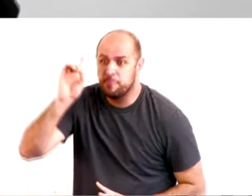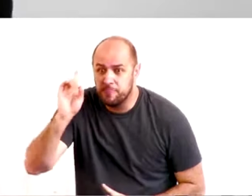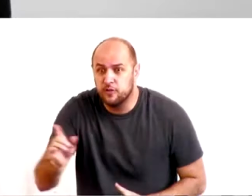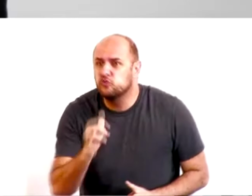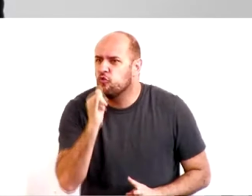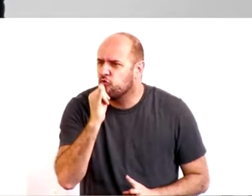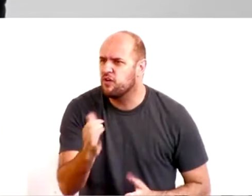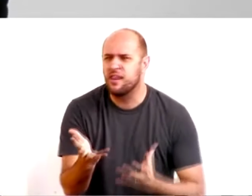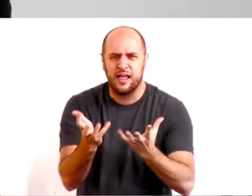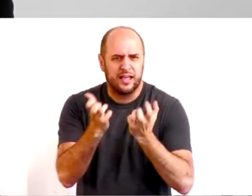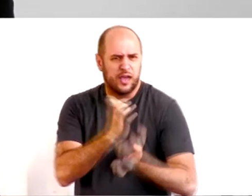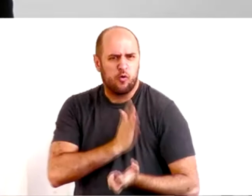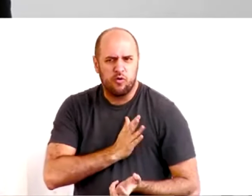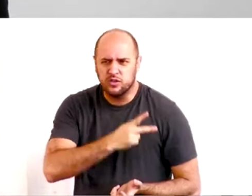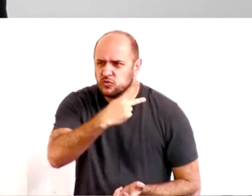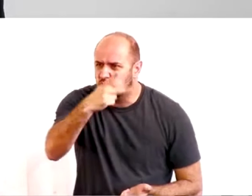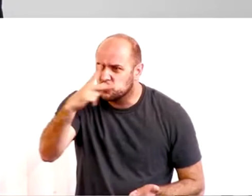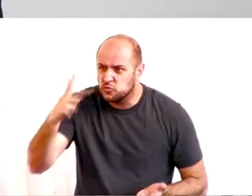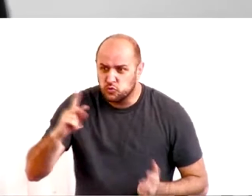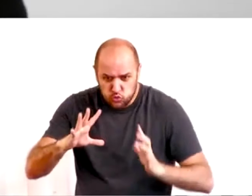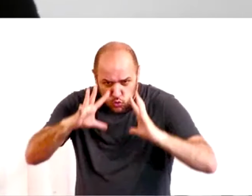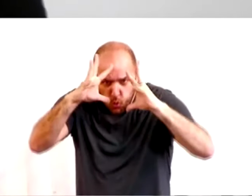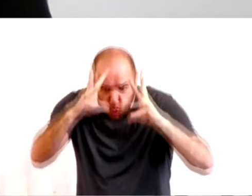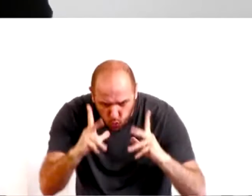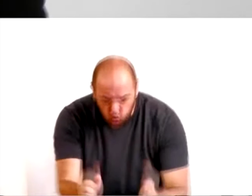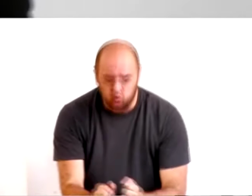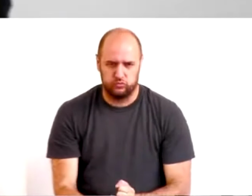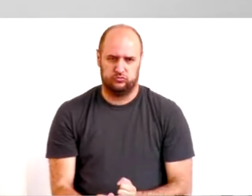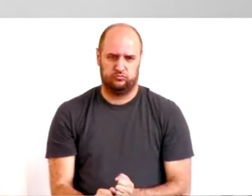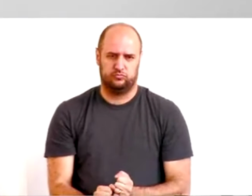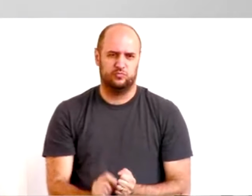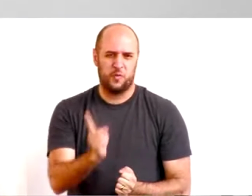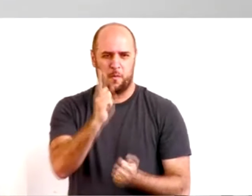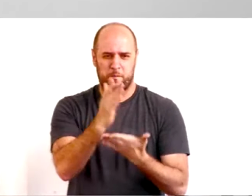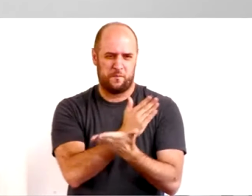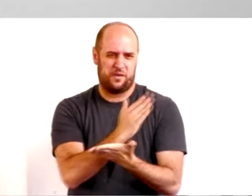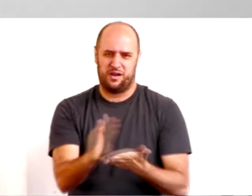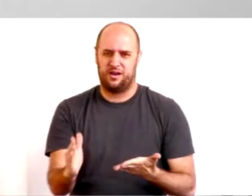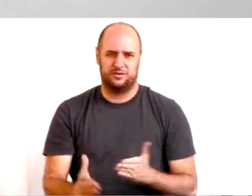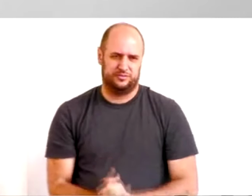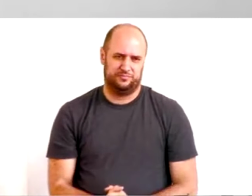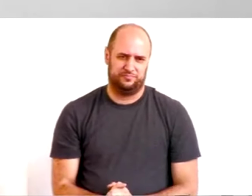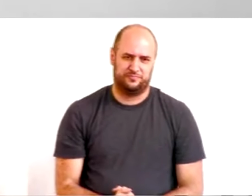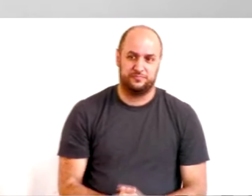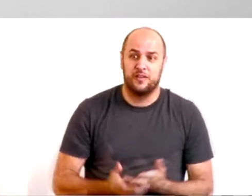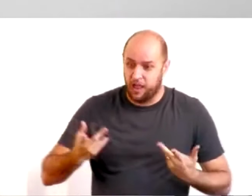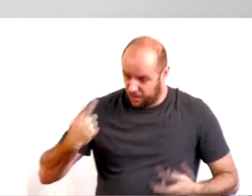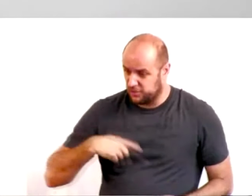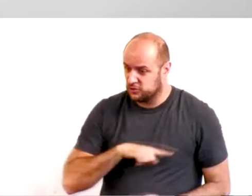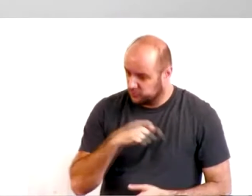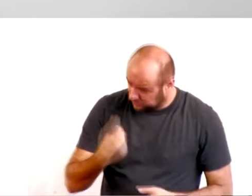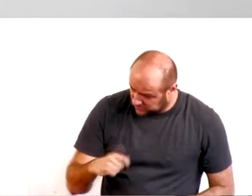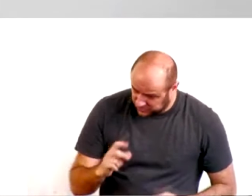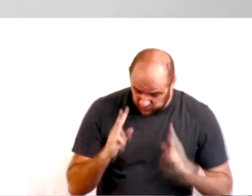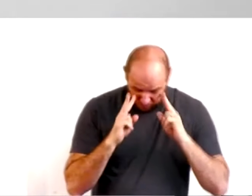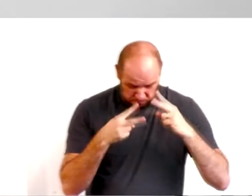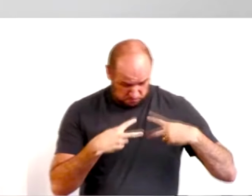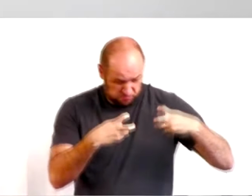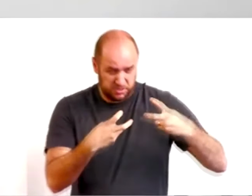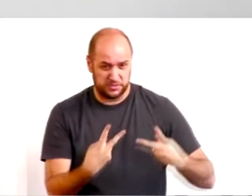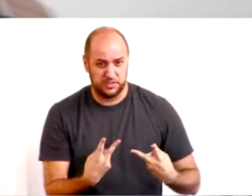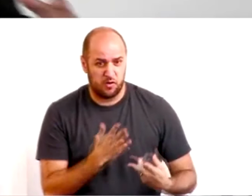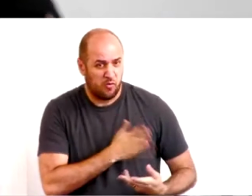na íntegra. Por isso que nós devemos avaliar o nosso coração, se existem paixões